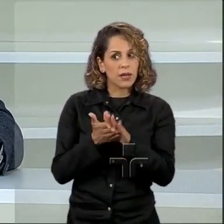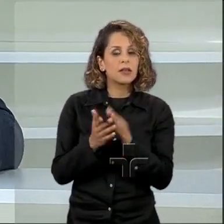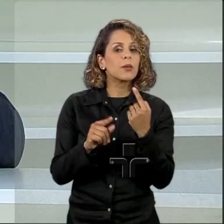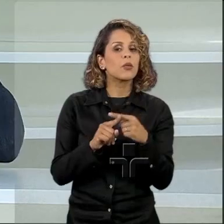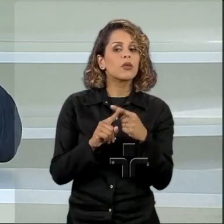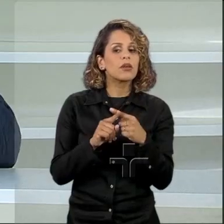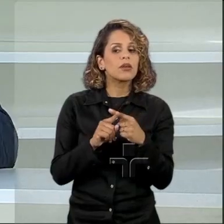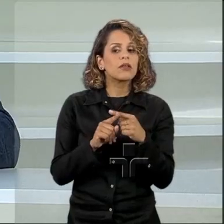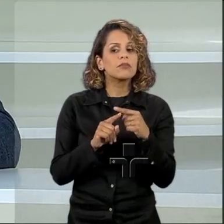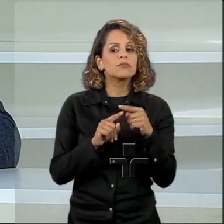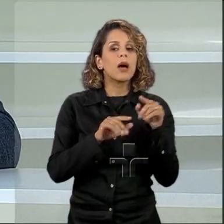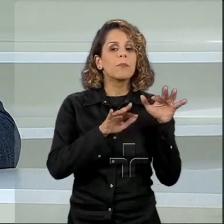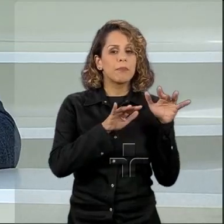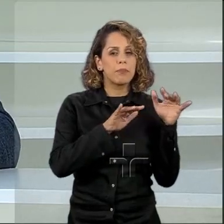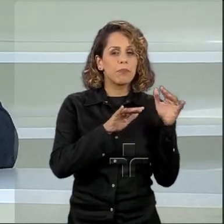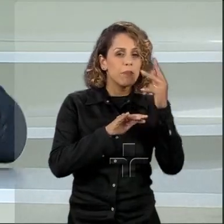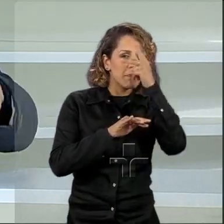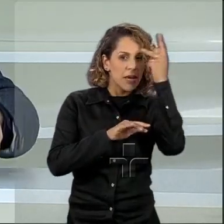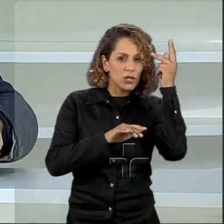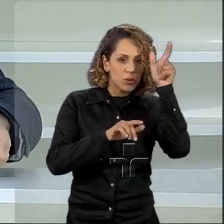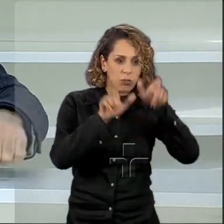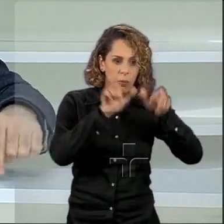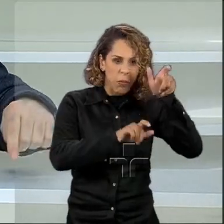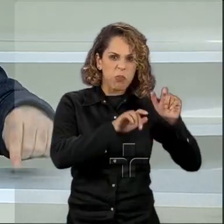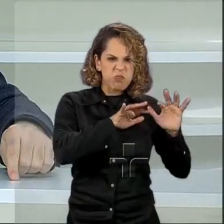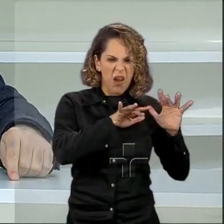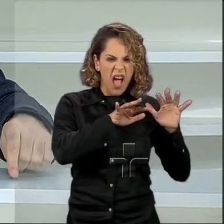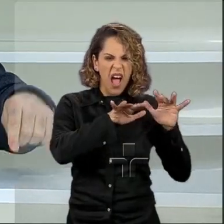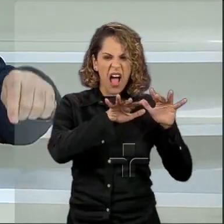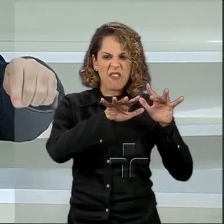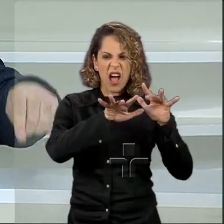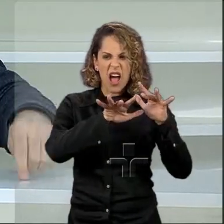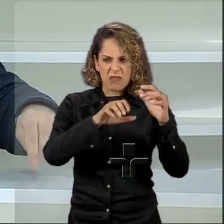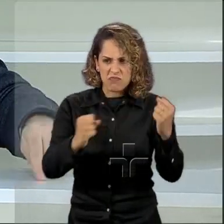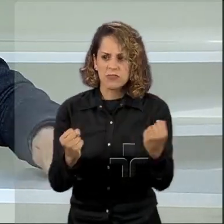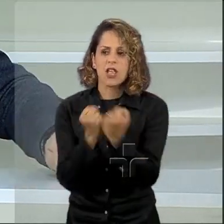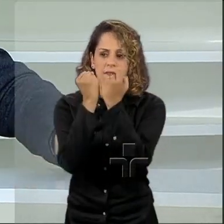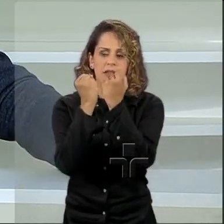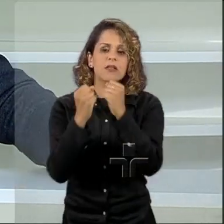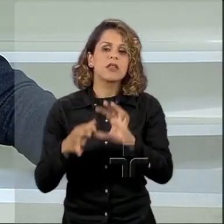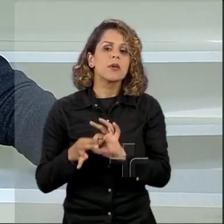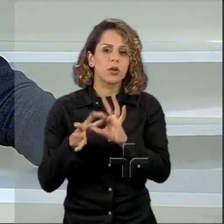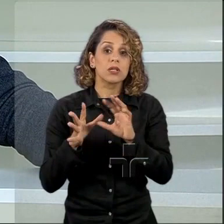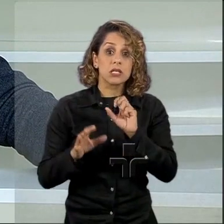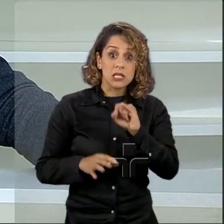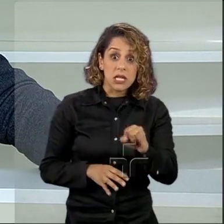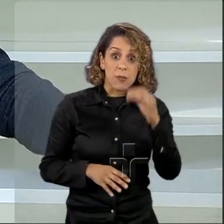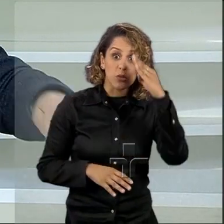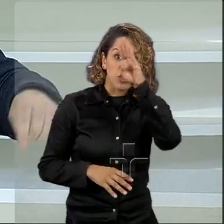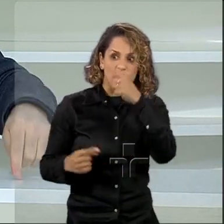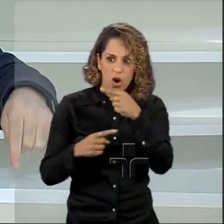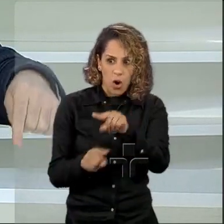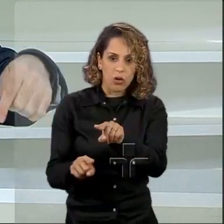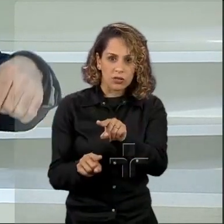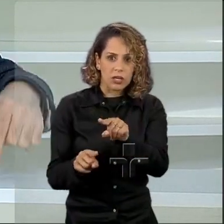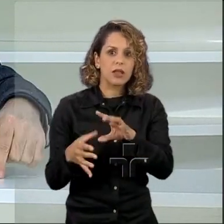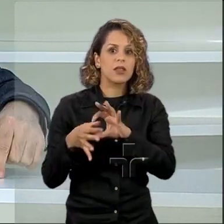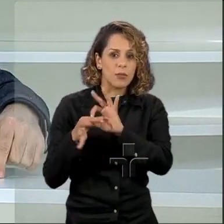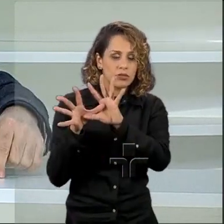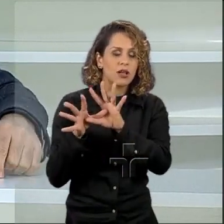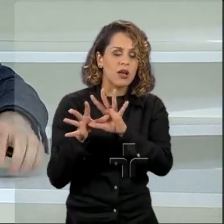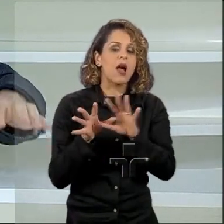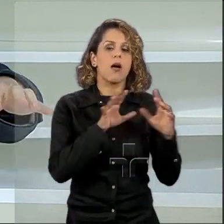democracia. Nisso eu acredito. Que se a democracia estiver em risco, as pessoas vão sair à rua para defender a democracia. Mas porque você tem